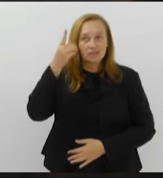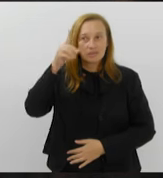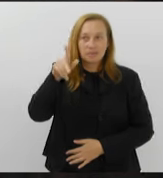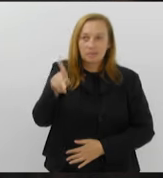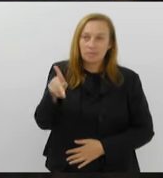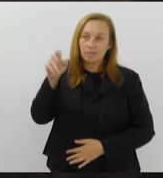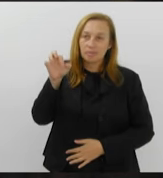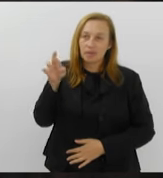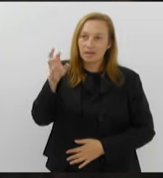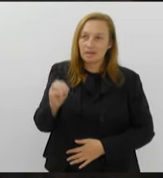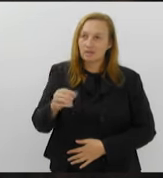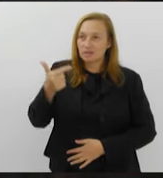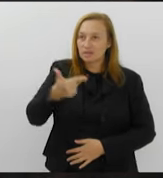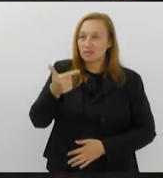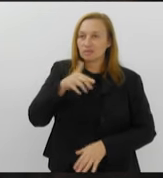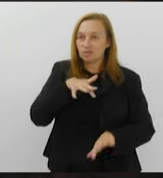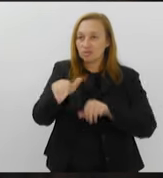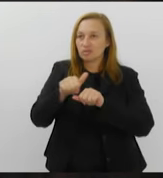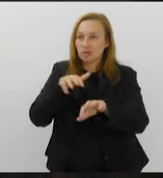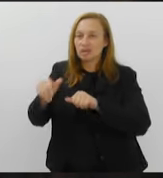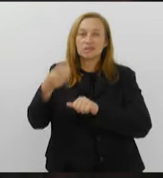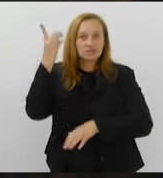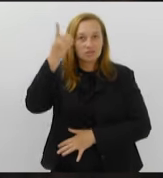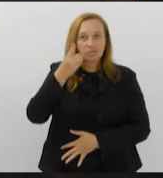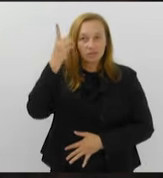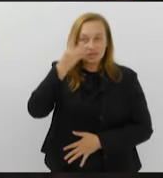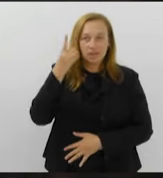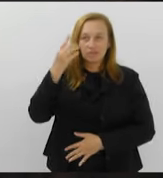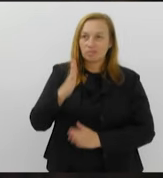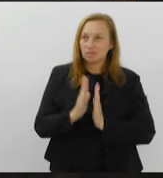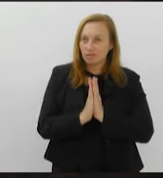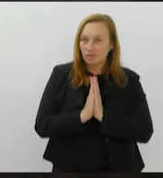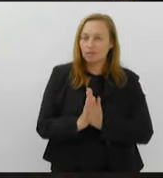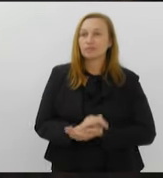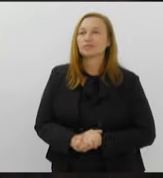Brazão que faça a segunda chamada dos deputados ausentes, por favor.